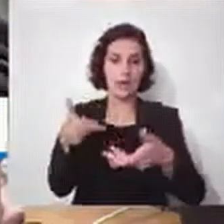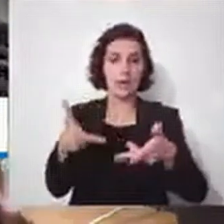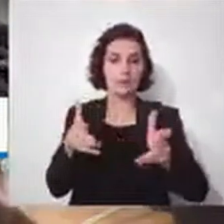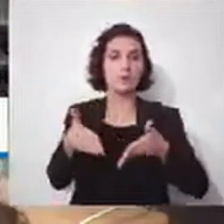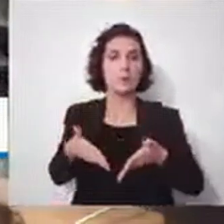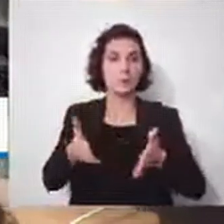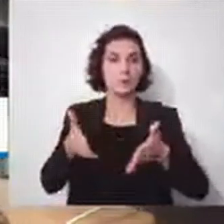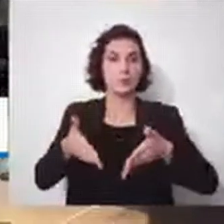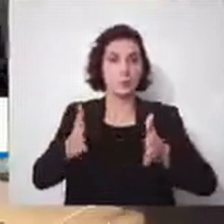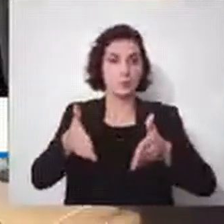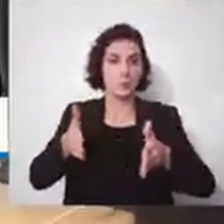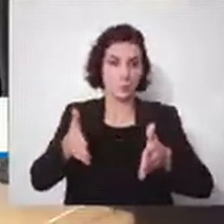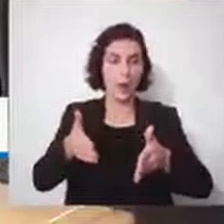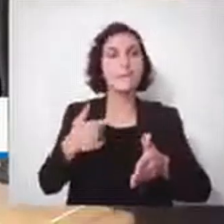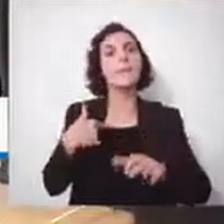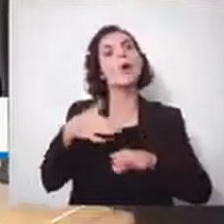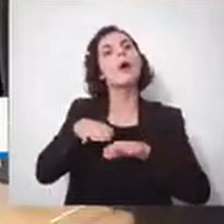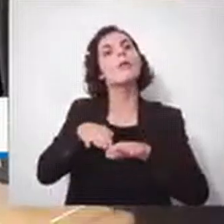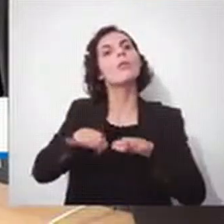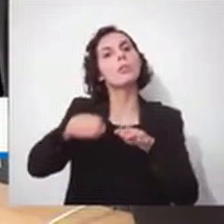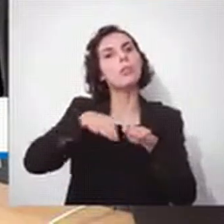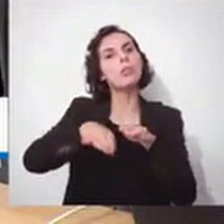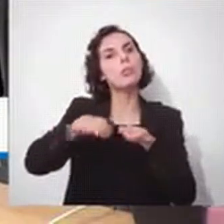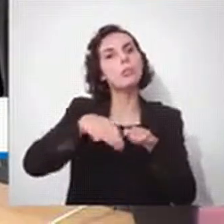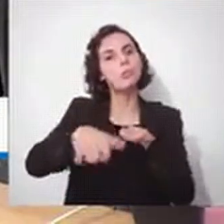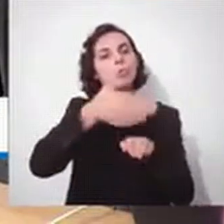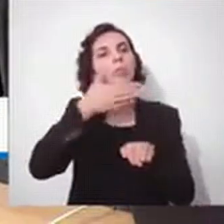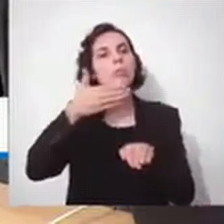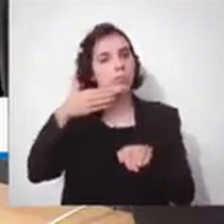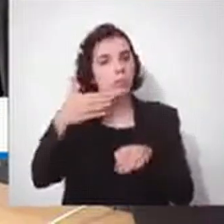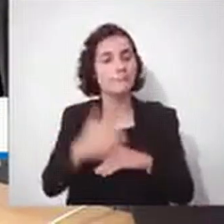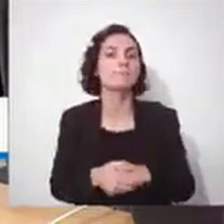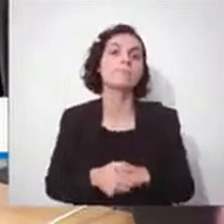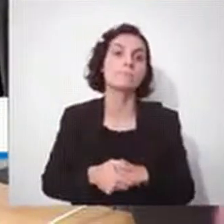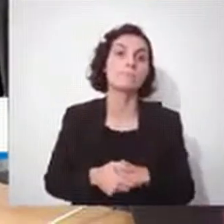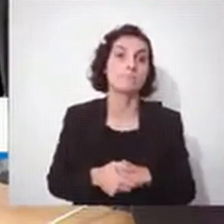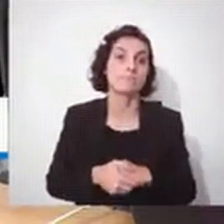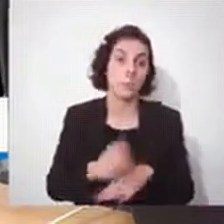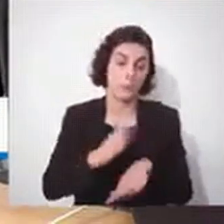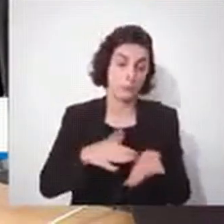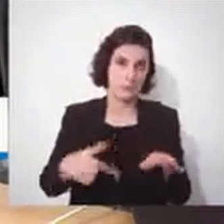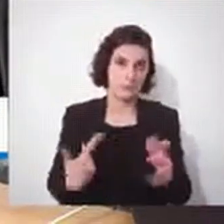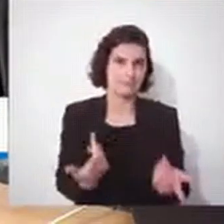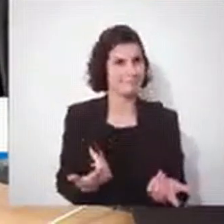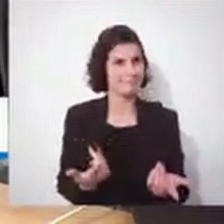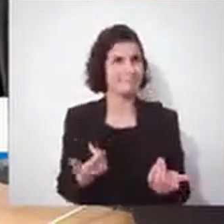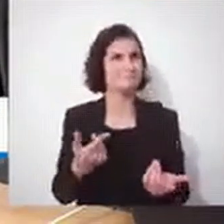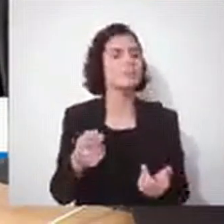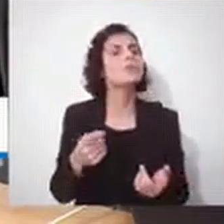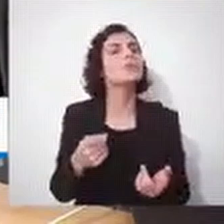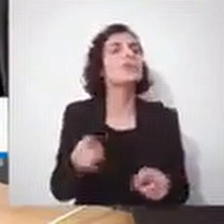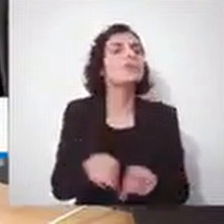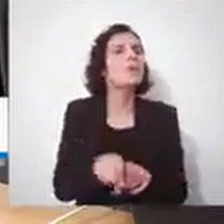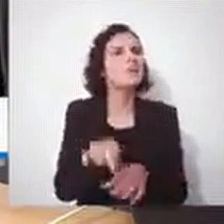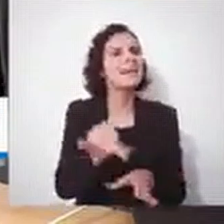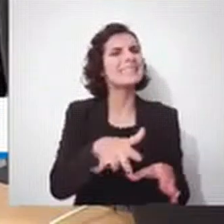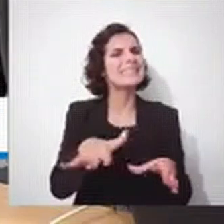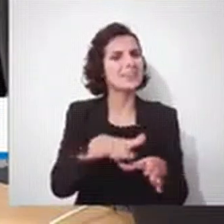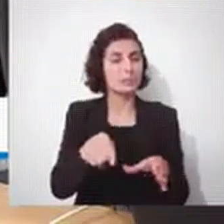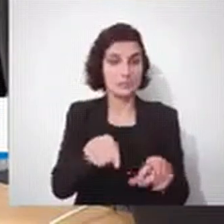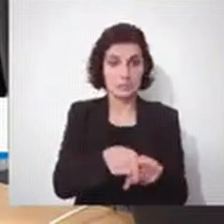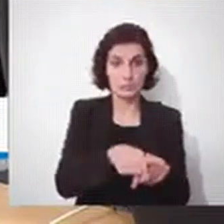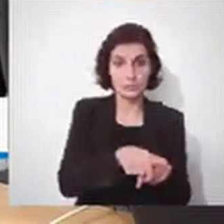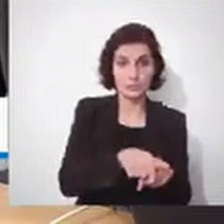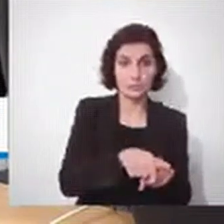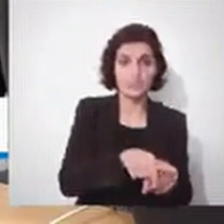maior prontidão, porque, vejamos, não é aceitável que a circulação entre Algésia e Carnaxide, que é um eixo